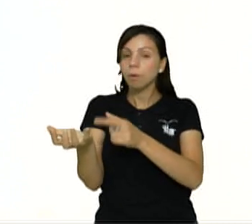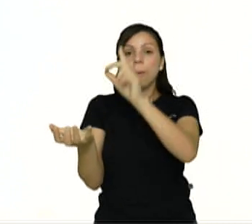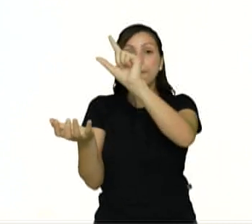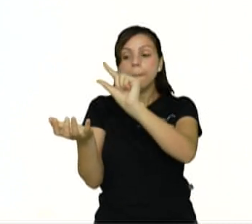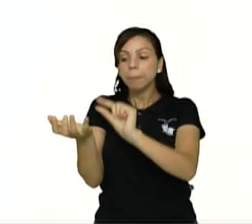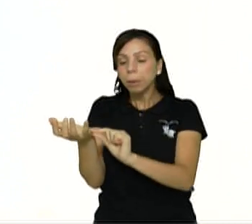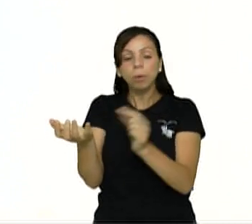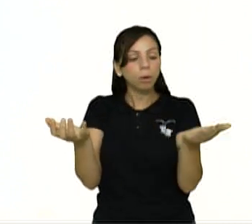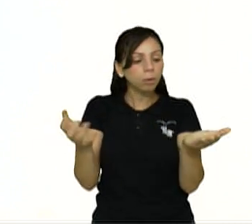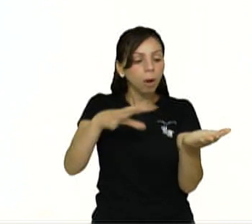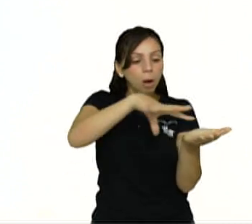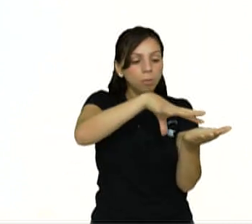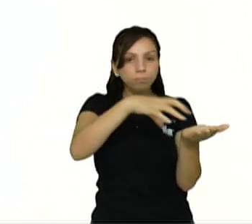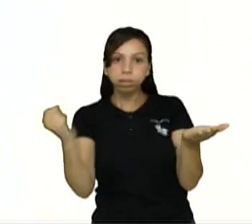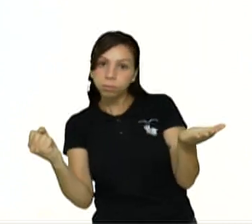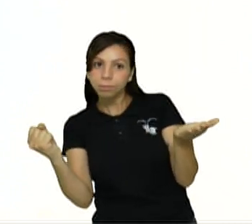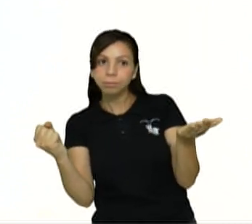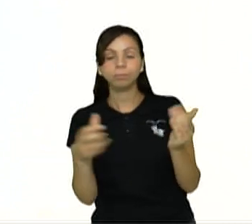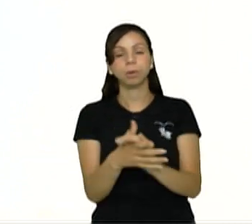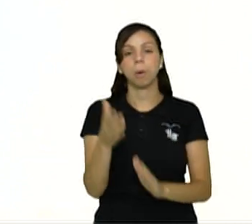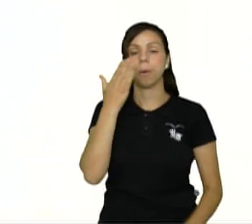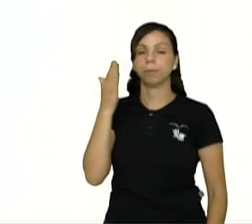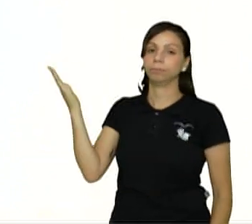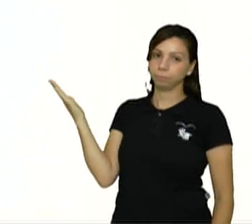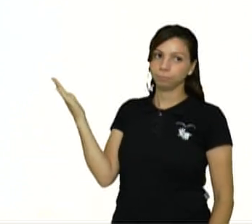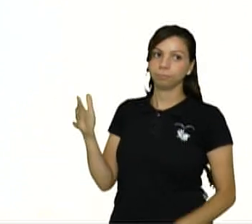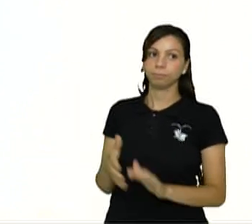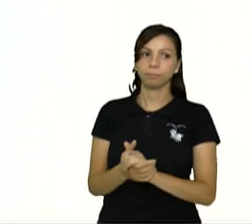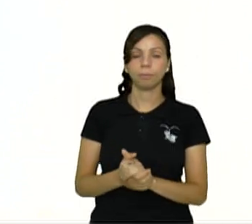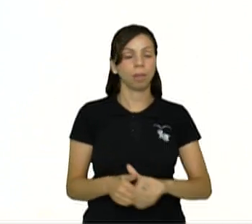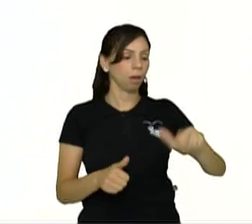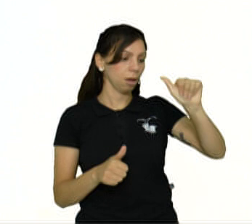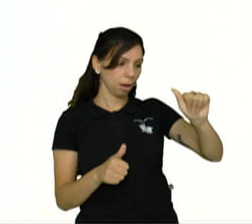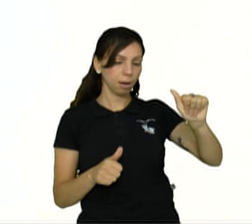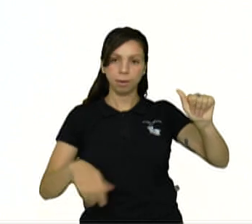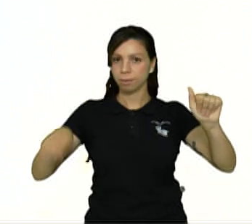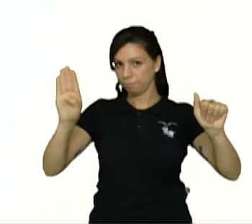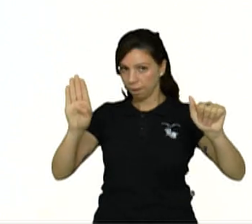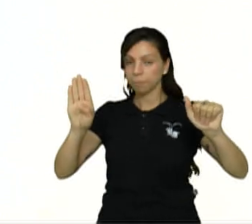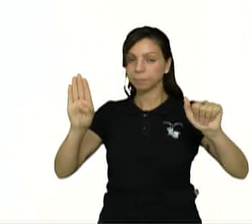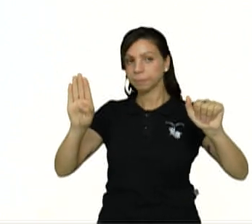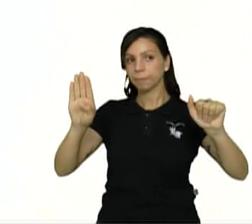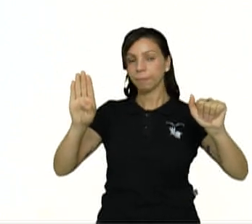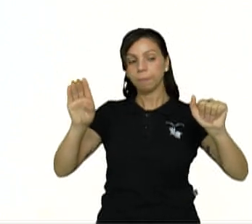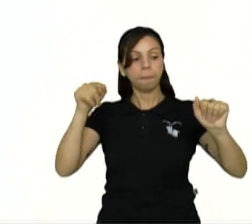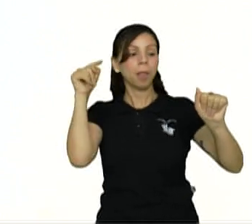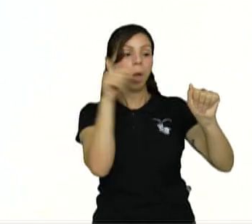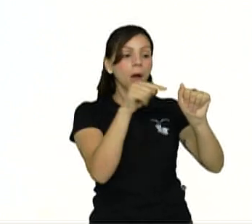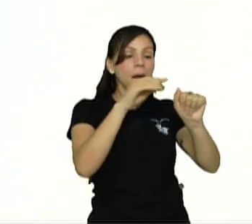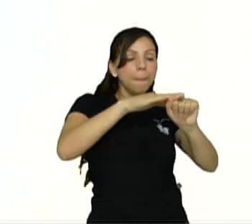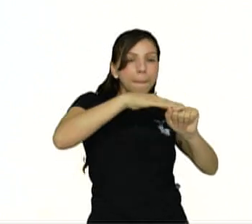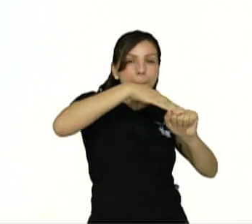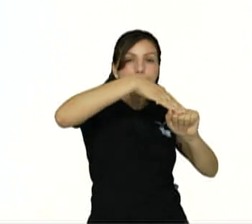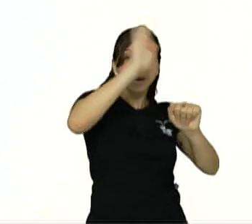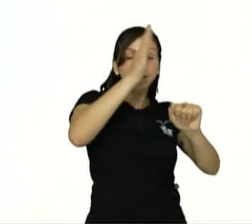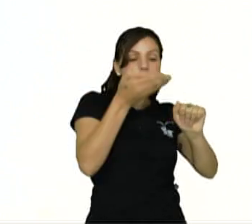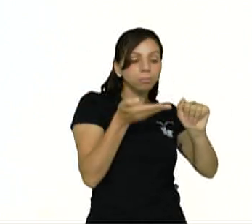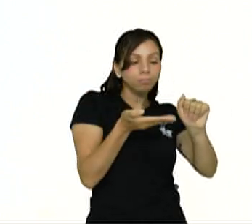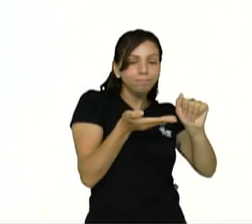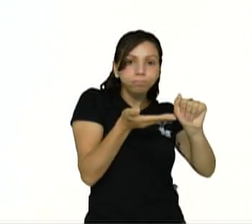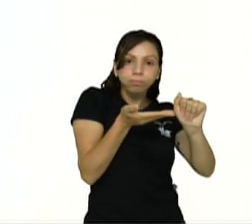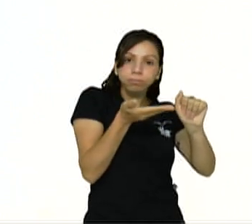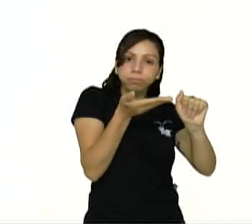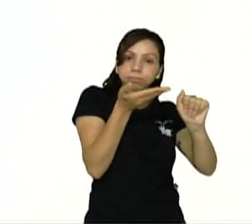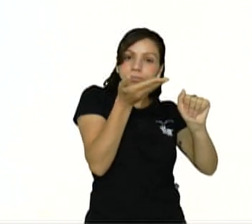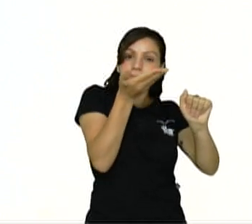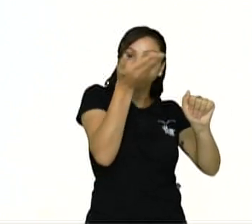assim? Imagine você o seguinte, eu tenho um corpo A, um corpo B. O corpo A está com uma temperatura TA